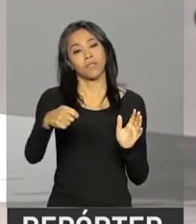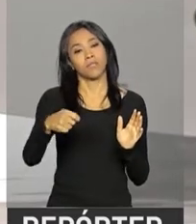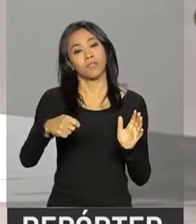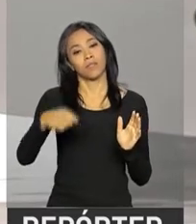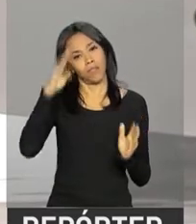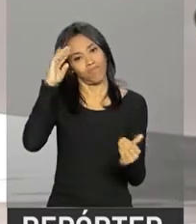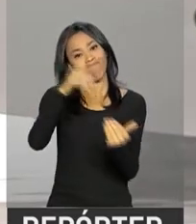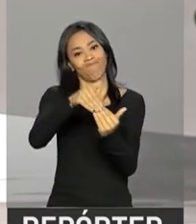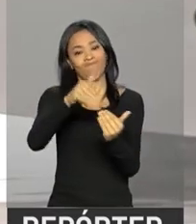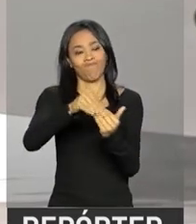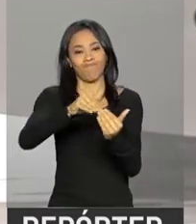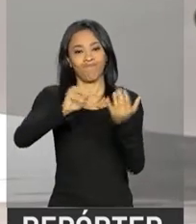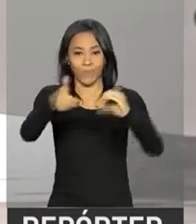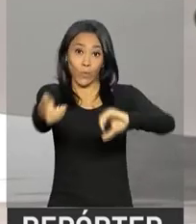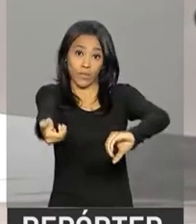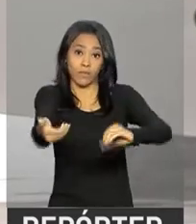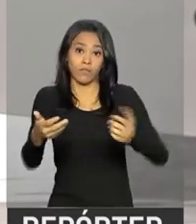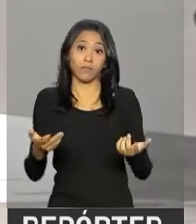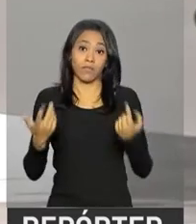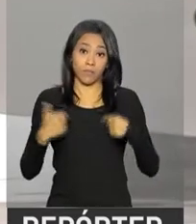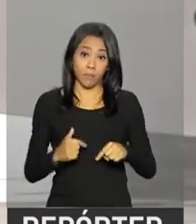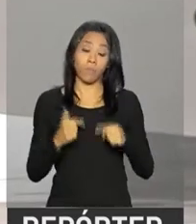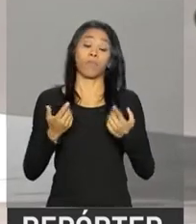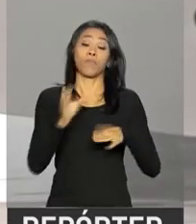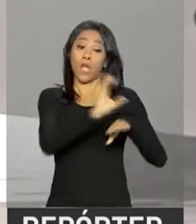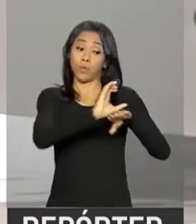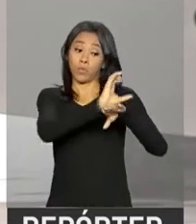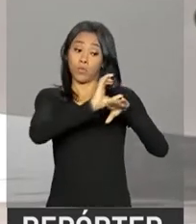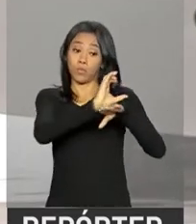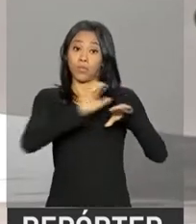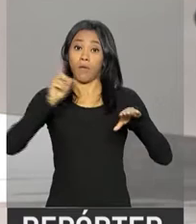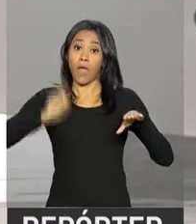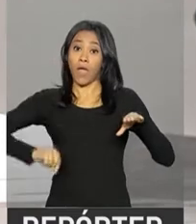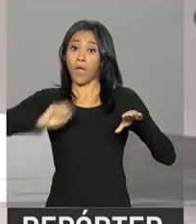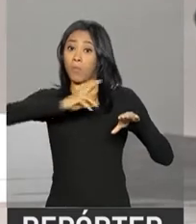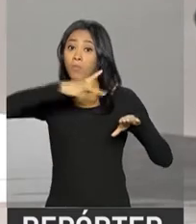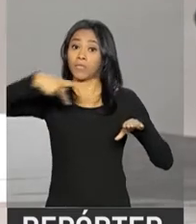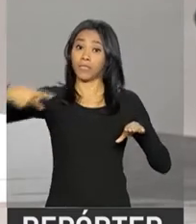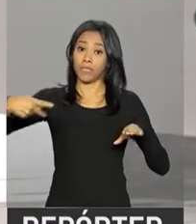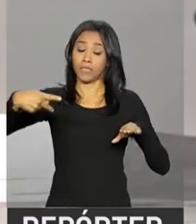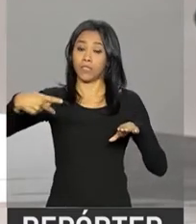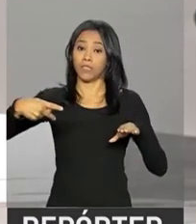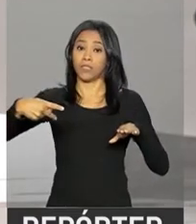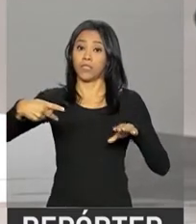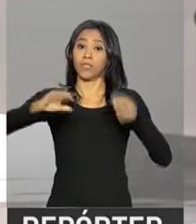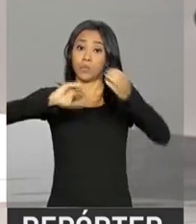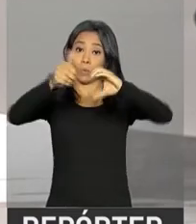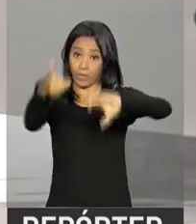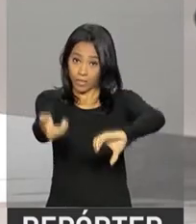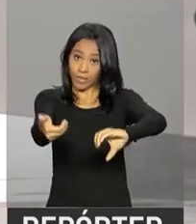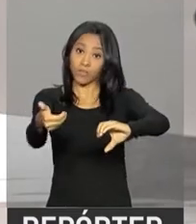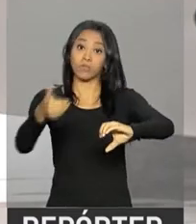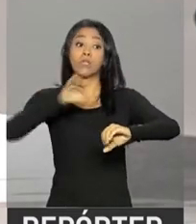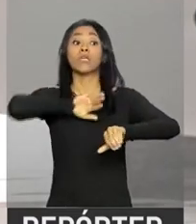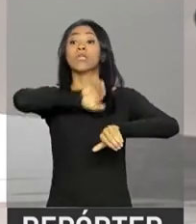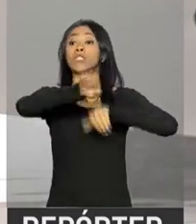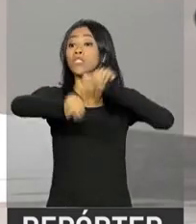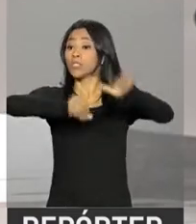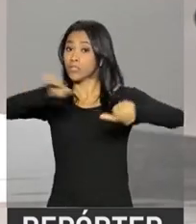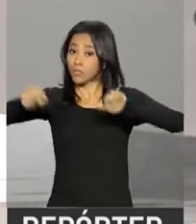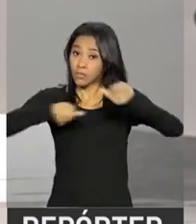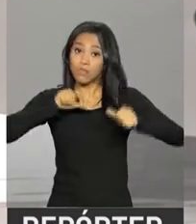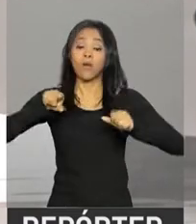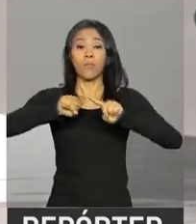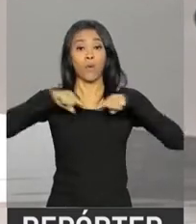nacional pela constituição cabe ao presidente do congresso senador eunício oliveira convocar a sessão